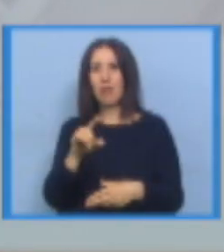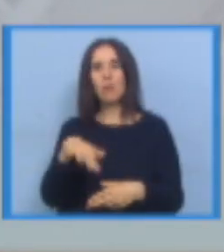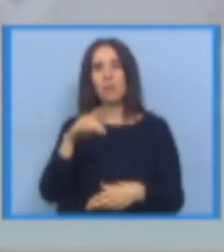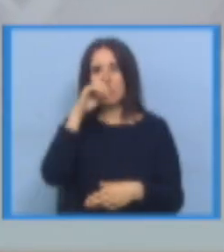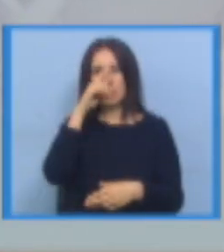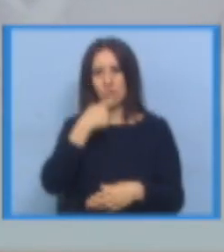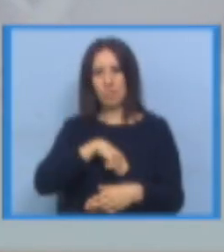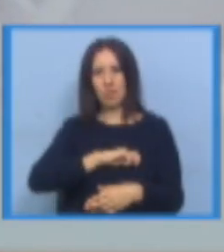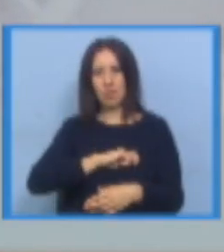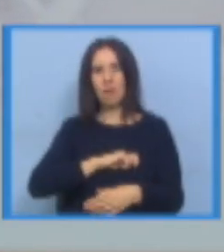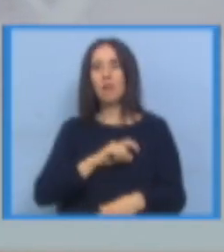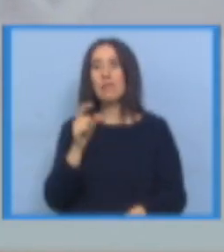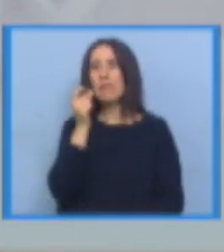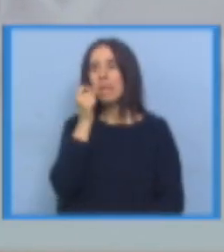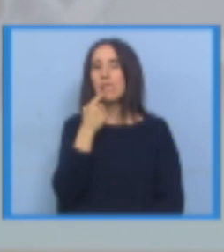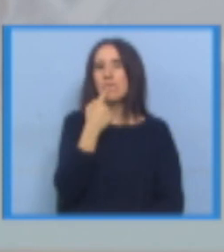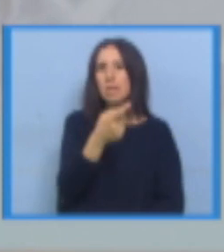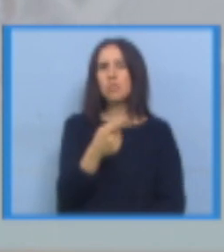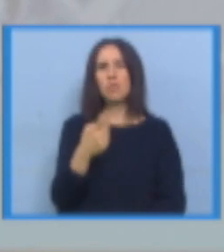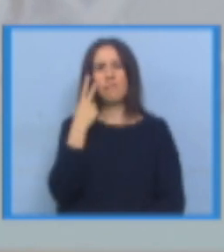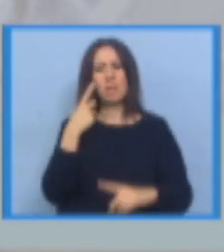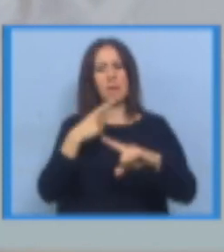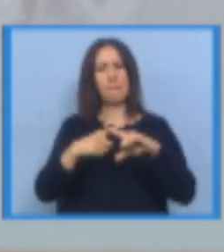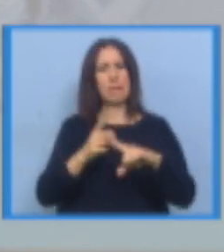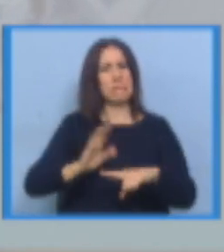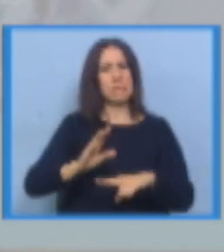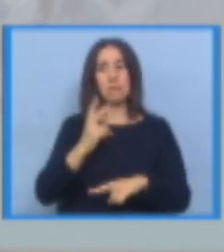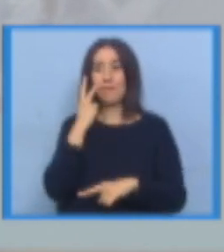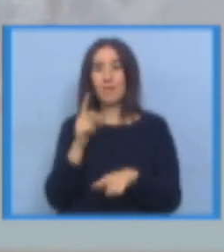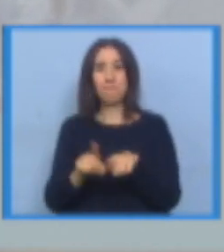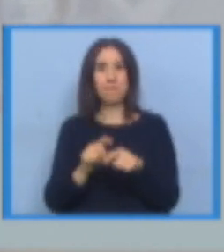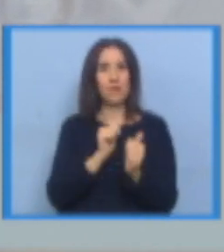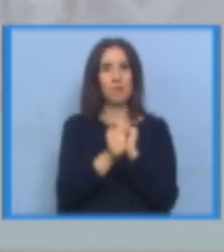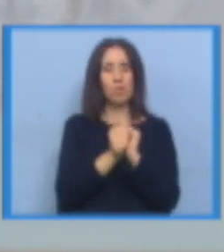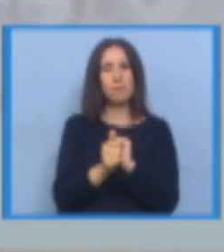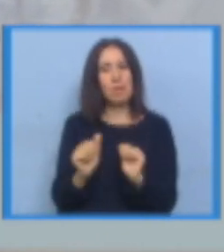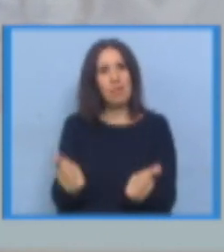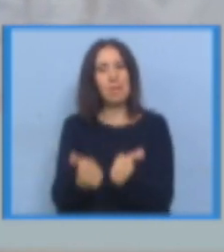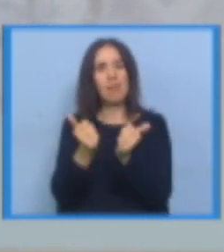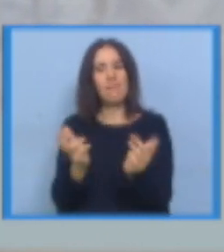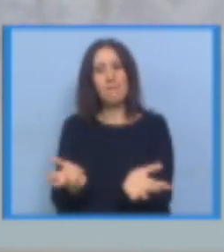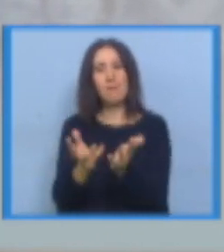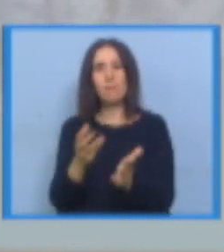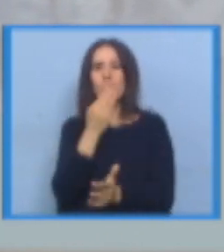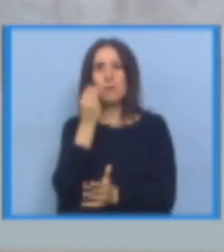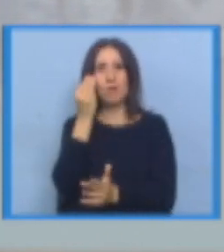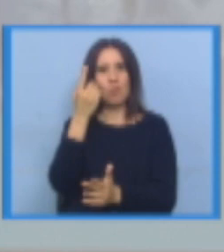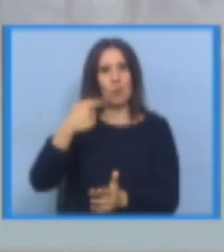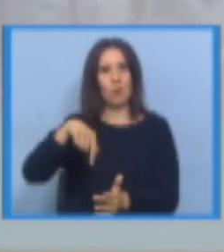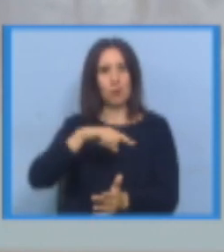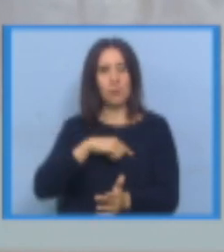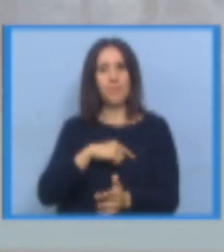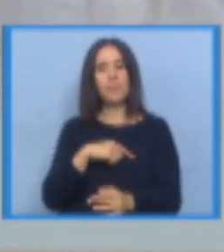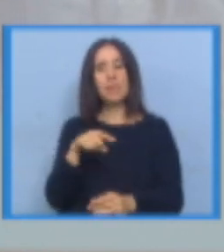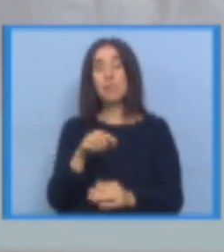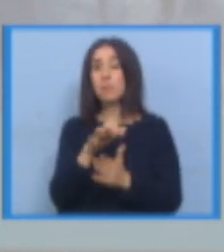dizia que nós não devemos jogar para o empate na vida como no desporto, devemos lutar pela vitória e dar o melhor de nós. E é um